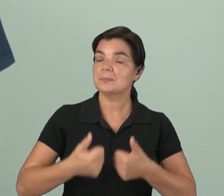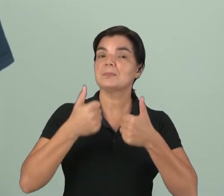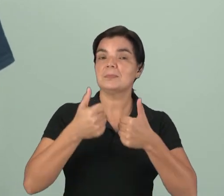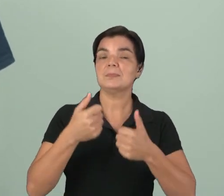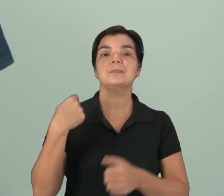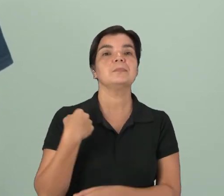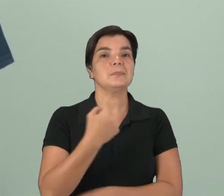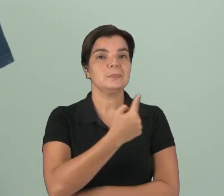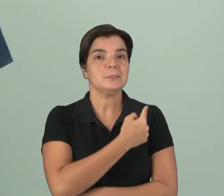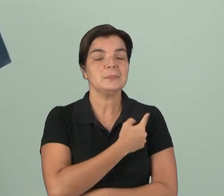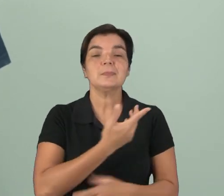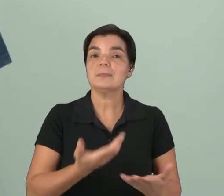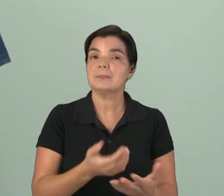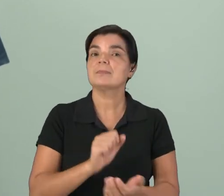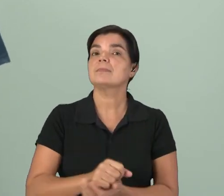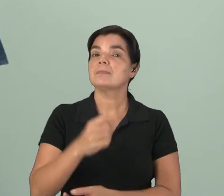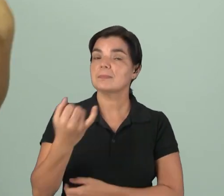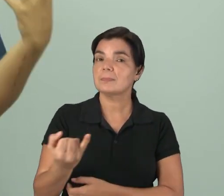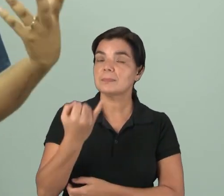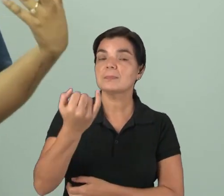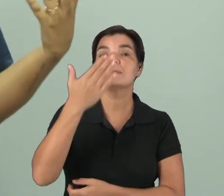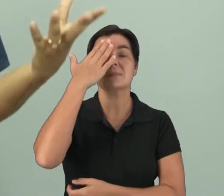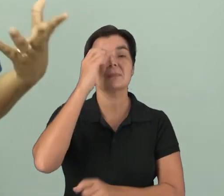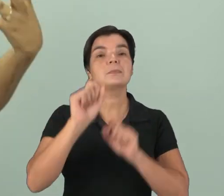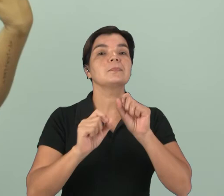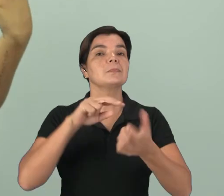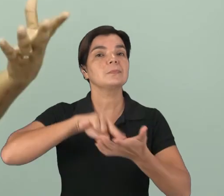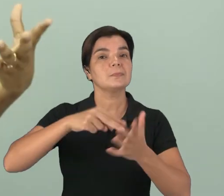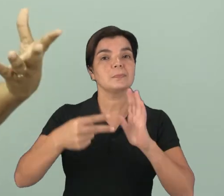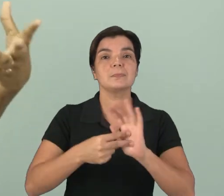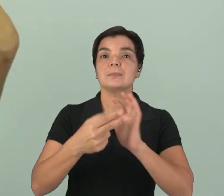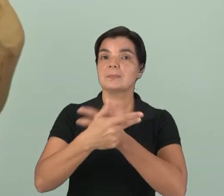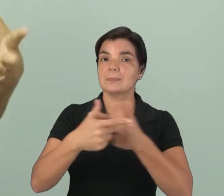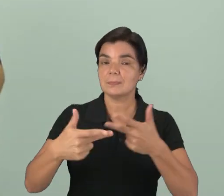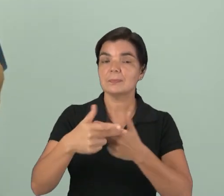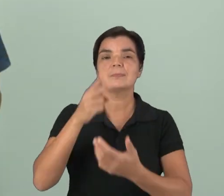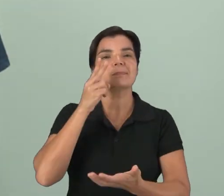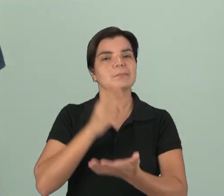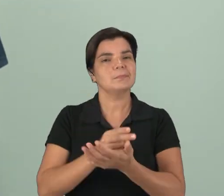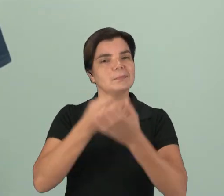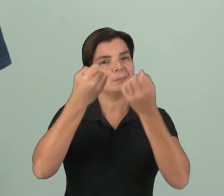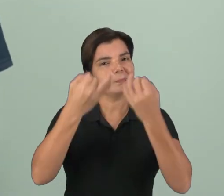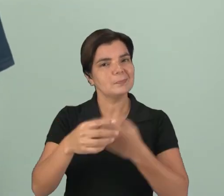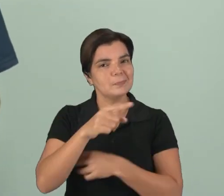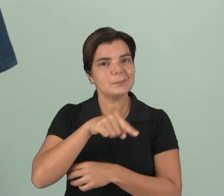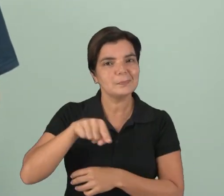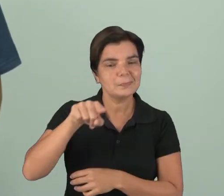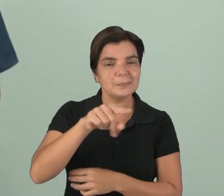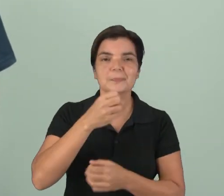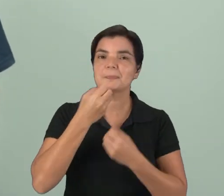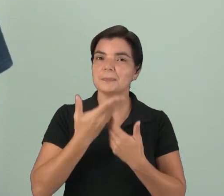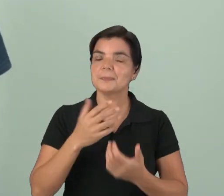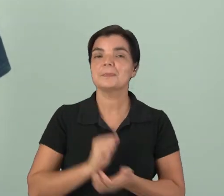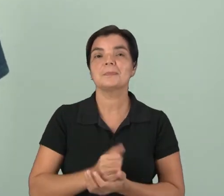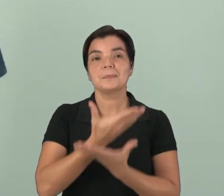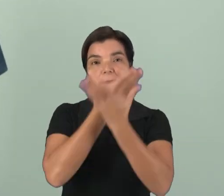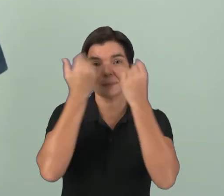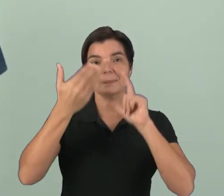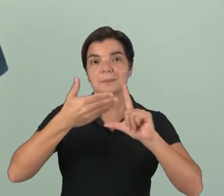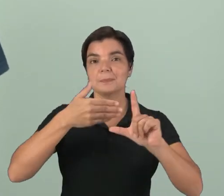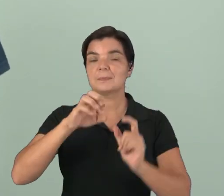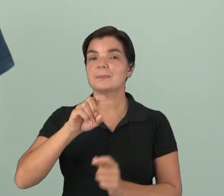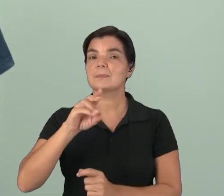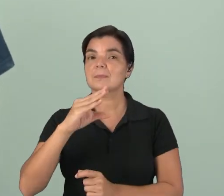positivo pra gente, né? E é importante que a gente saiba o significado das coisas, que eu sempre digo isso pra vocês, tá bom? Não esqueçam de